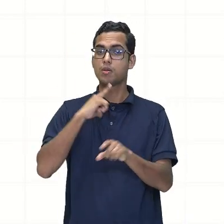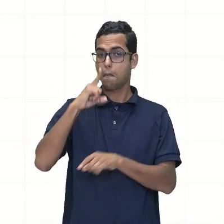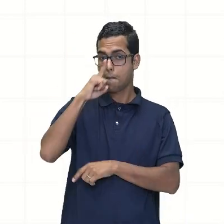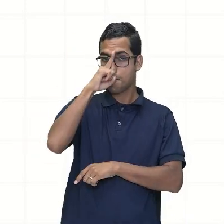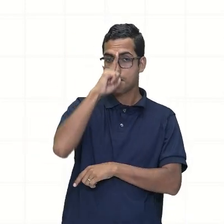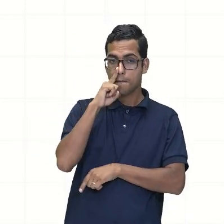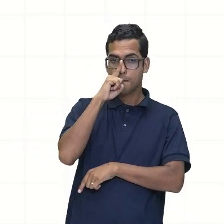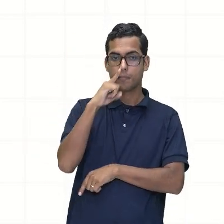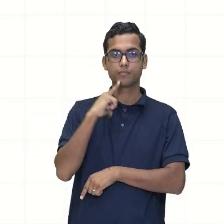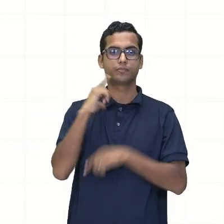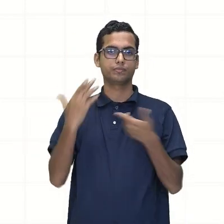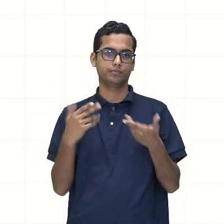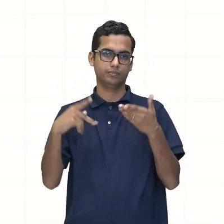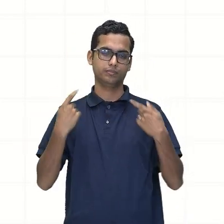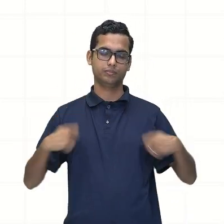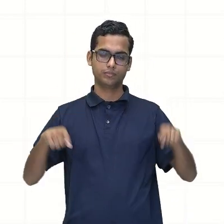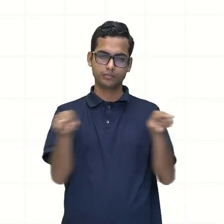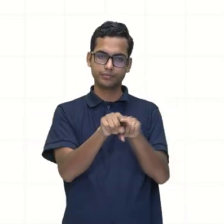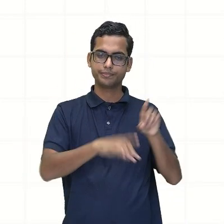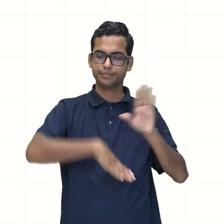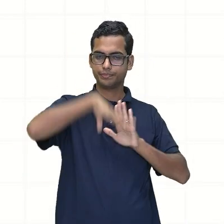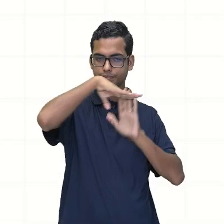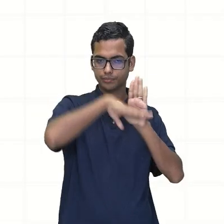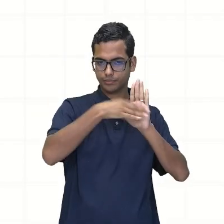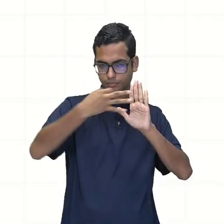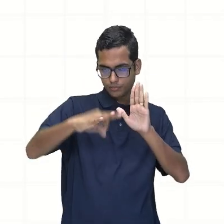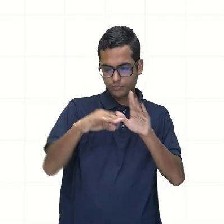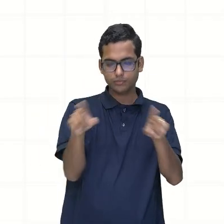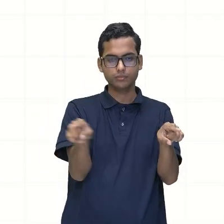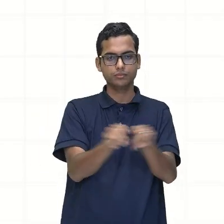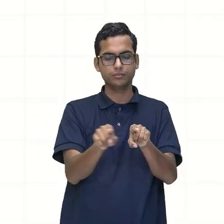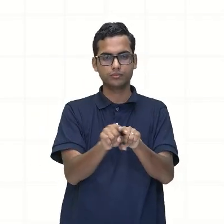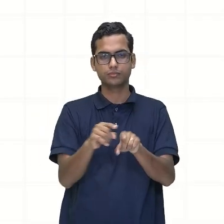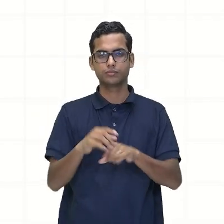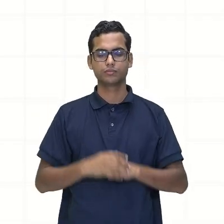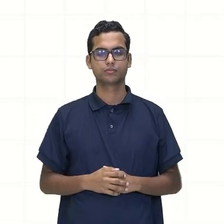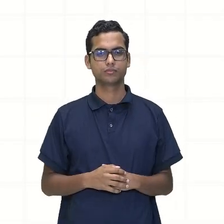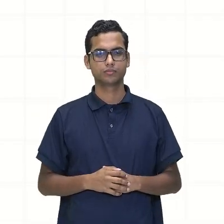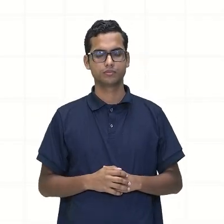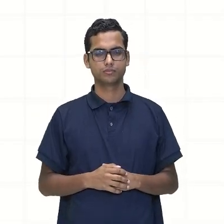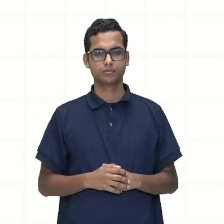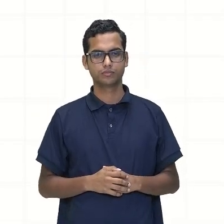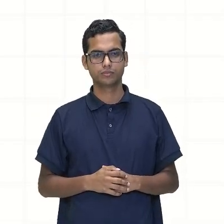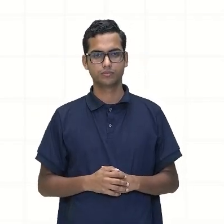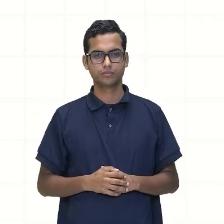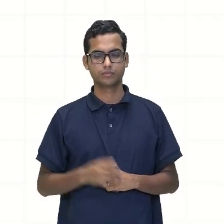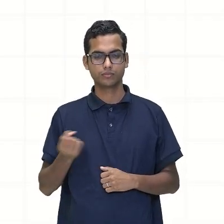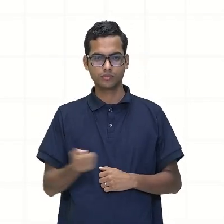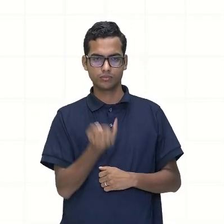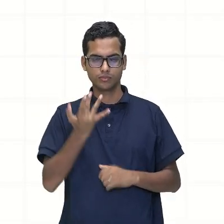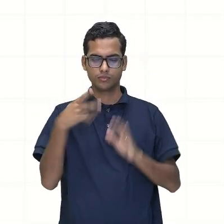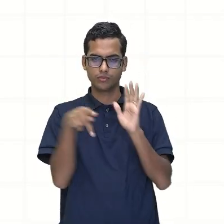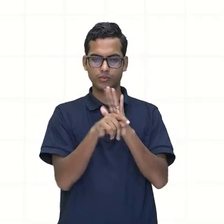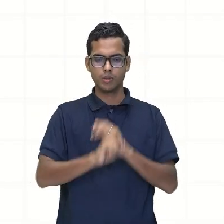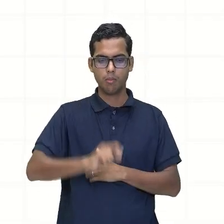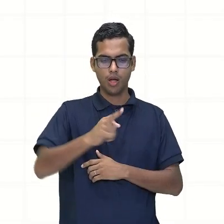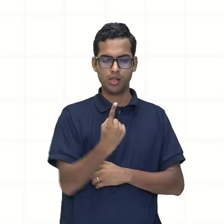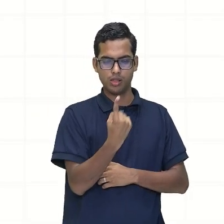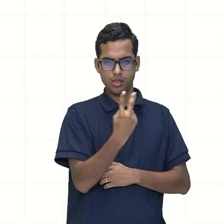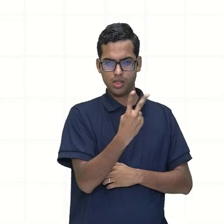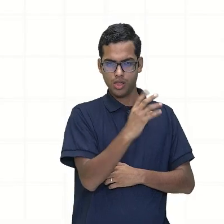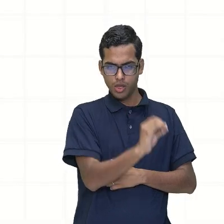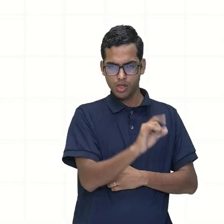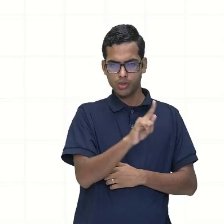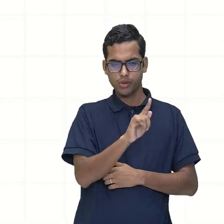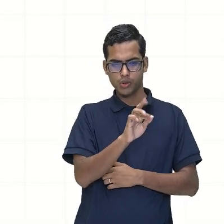que 120 graus, que é a recomendação. Vamos verificar o item A. No item A,